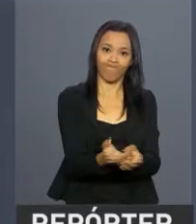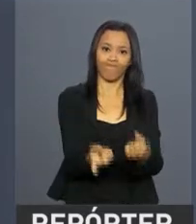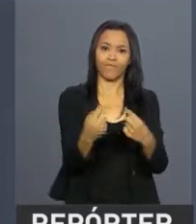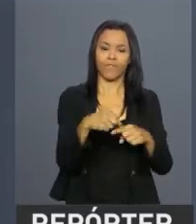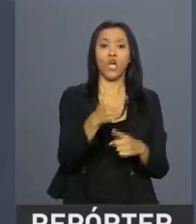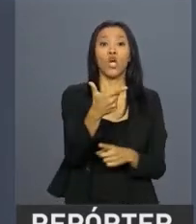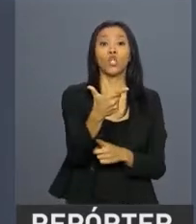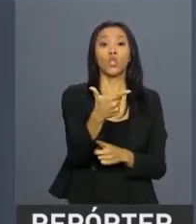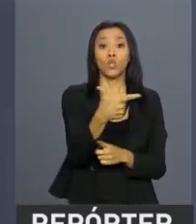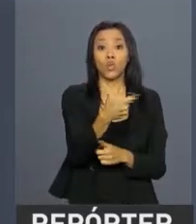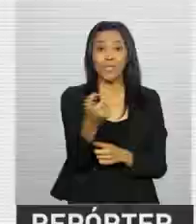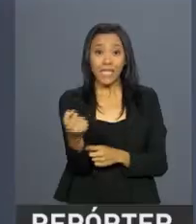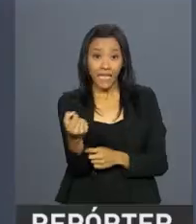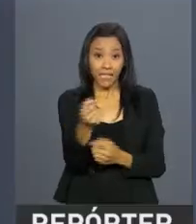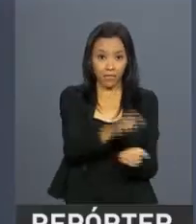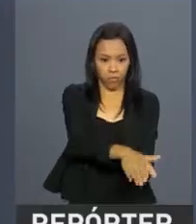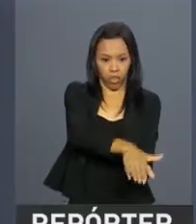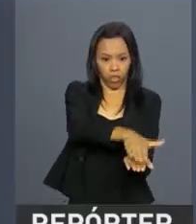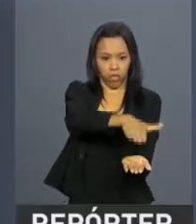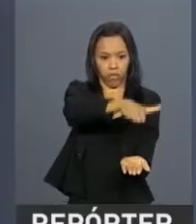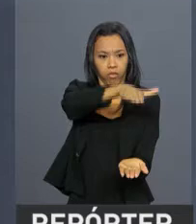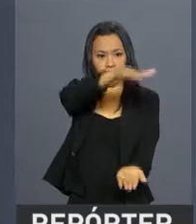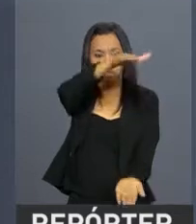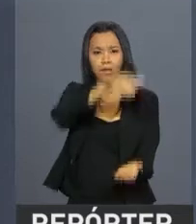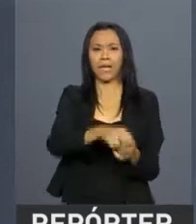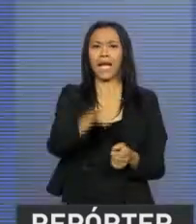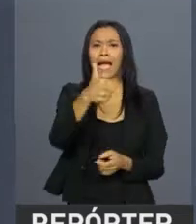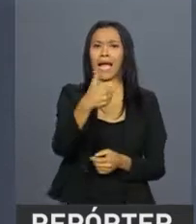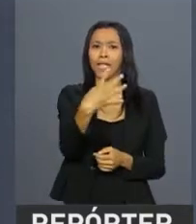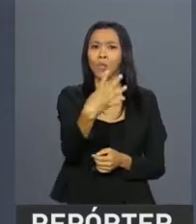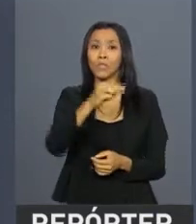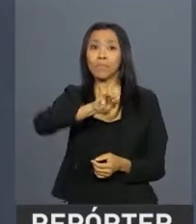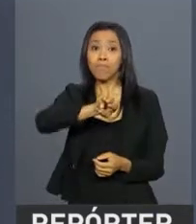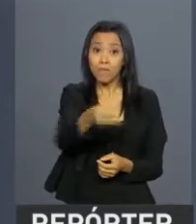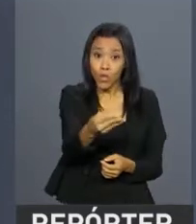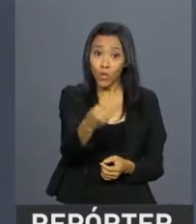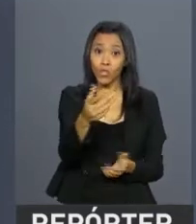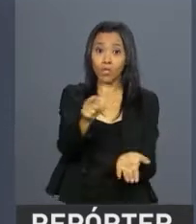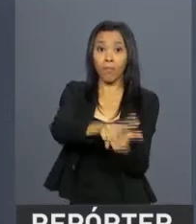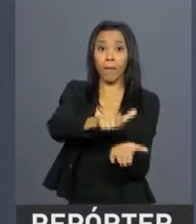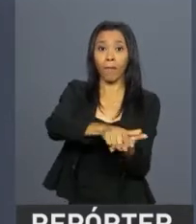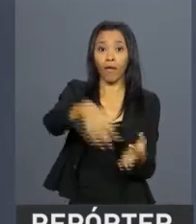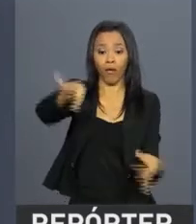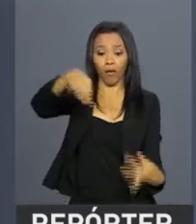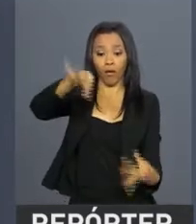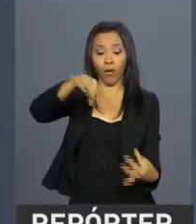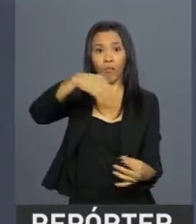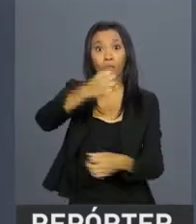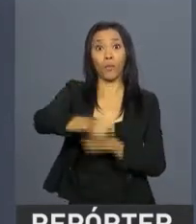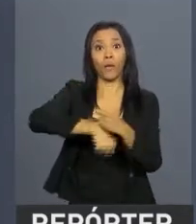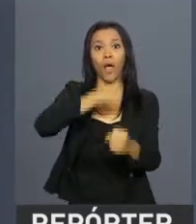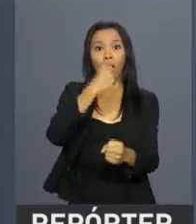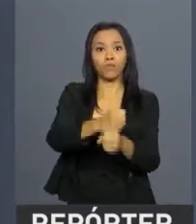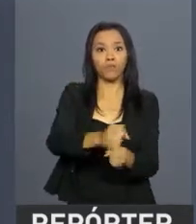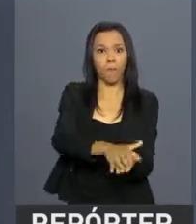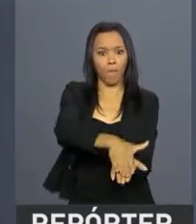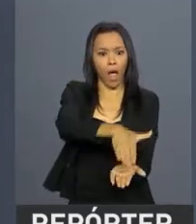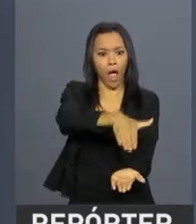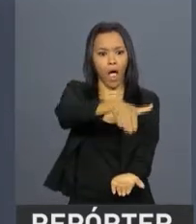laudas em média por inquérito 14 milhões de folhas de papel por ano ou seja é